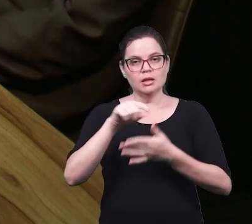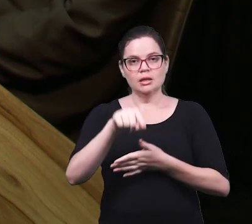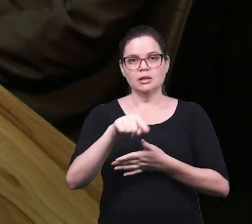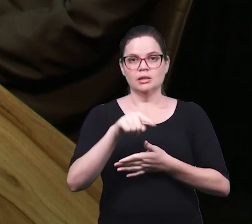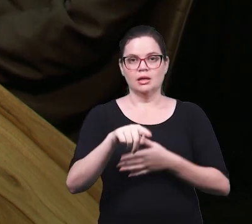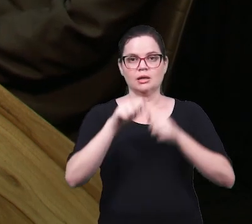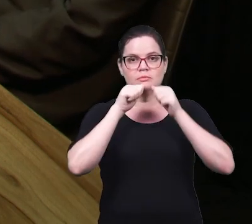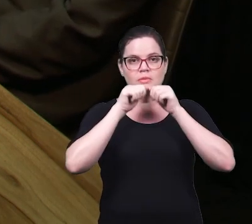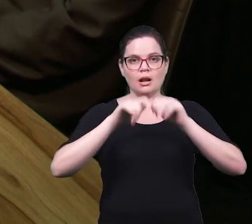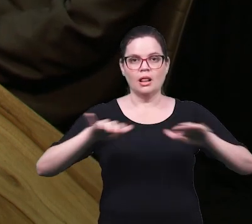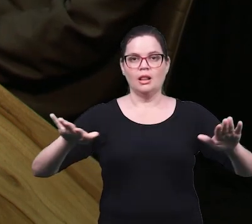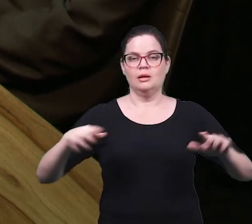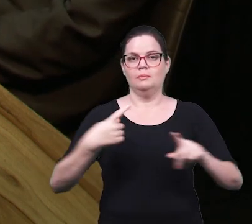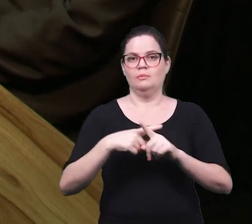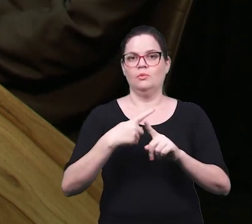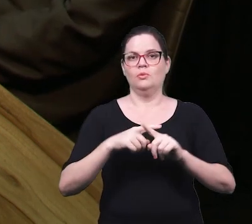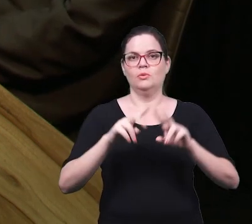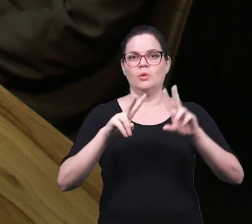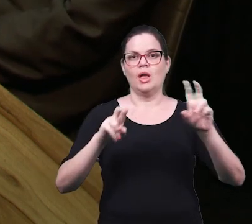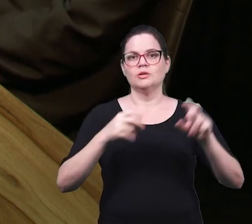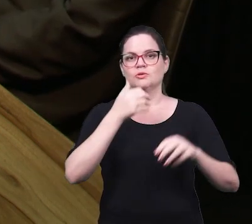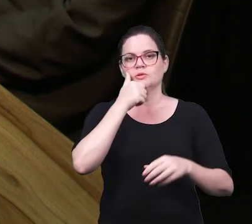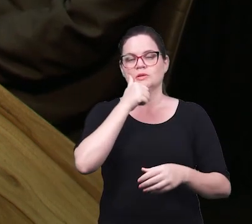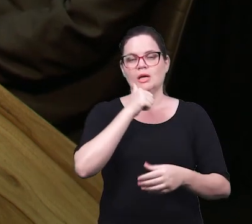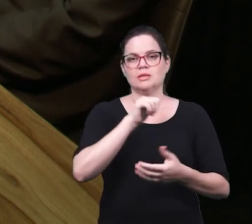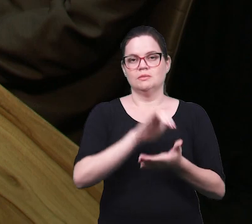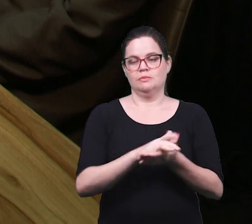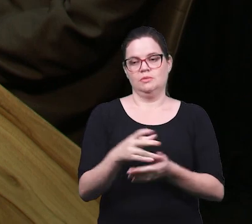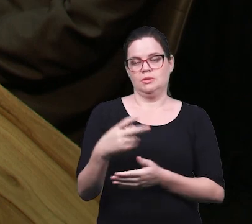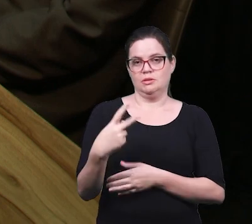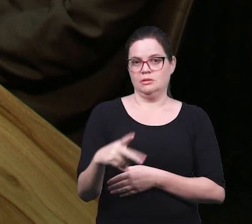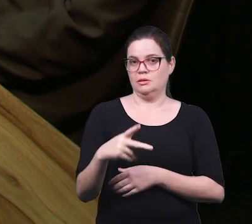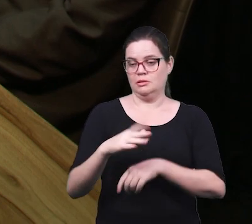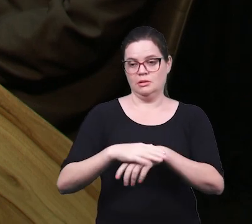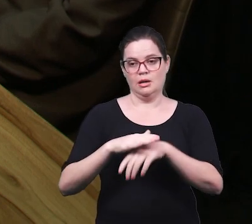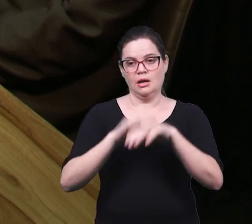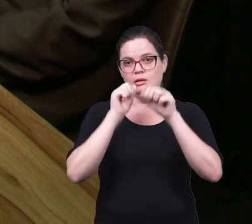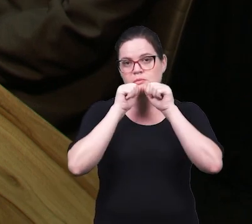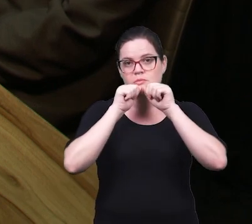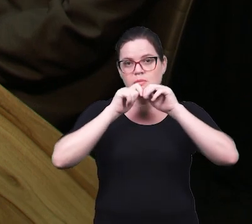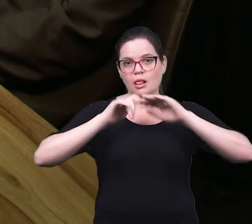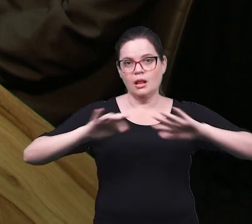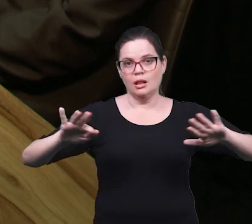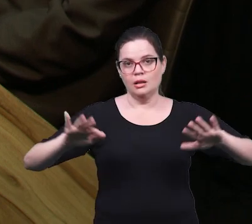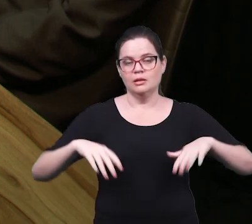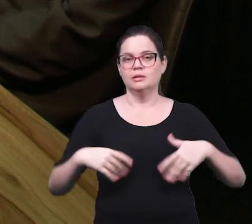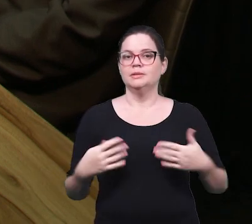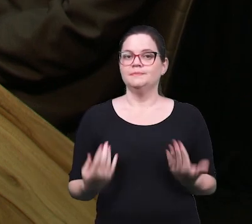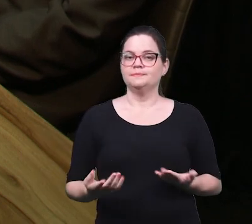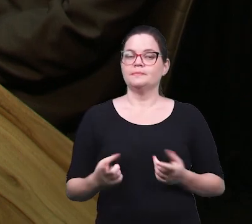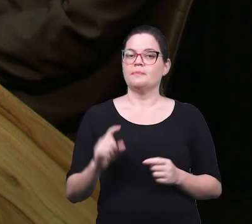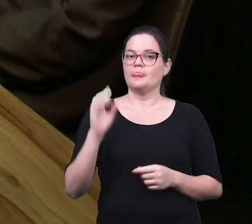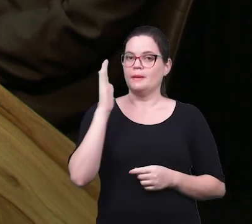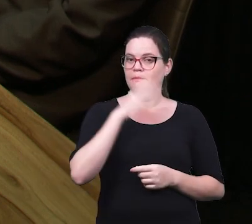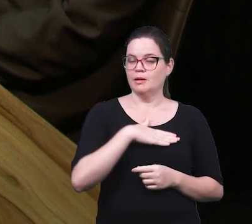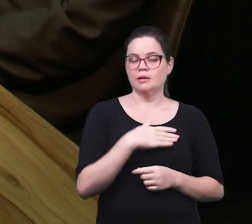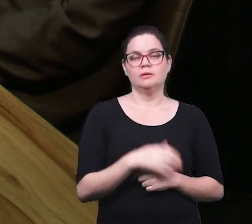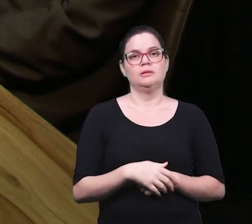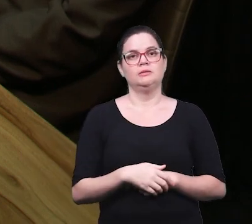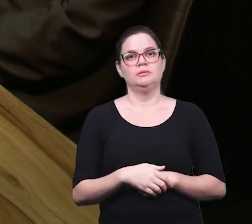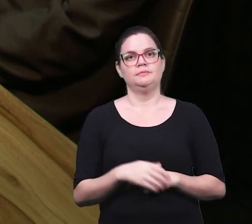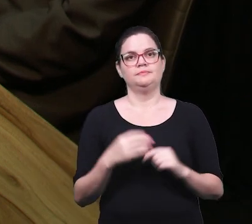uma calúnia foi levantada envolvendo a esposa daquele homem e tal. E nós observamos que então aquele mesmo homem ele passa a ver o